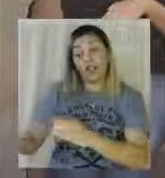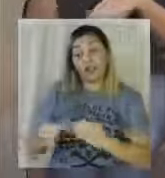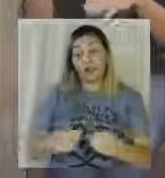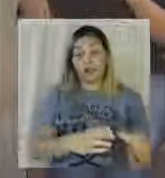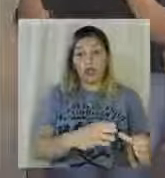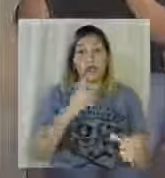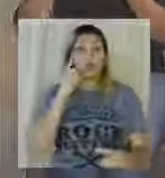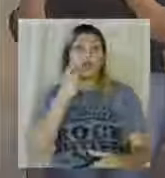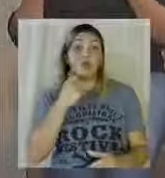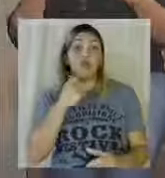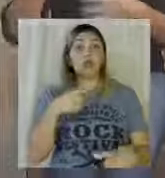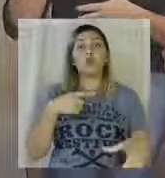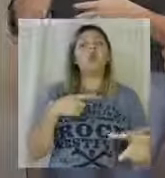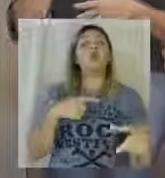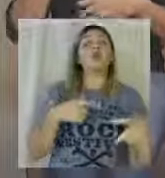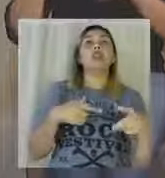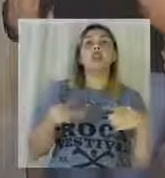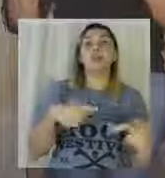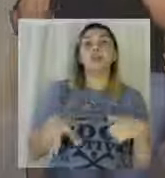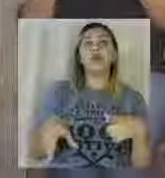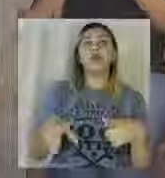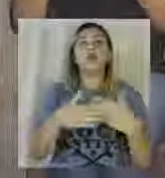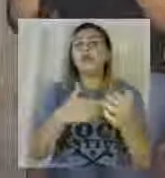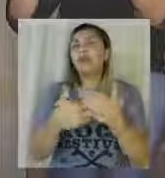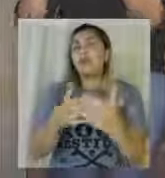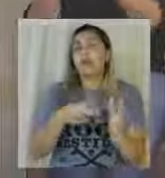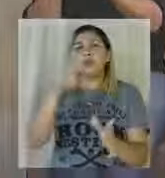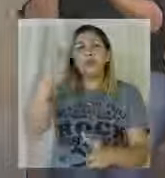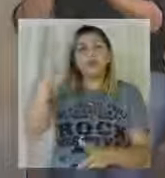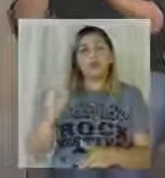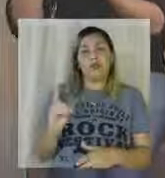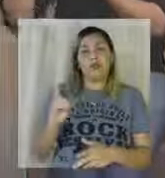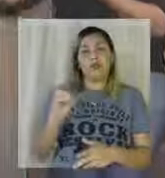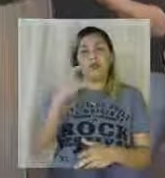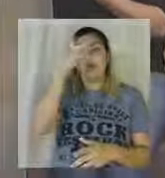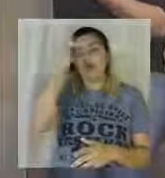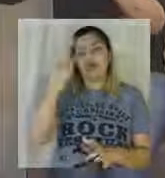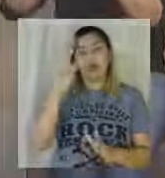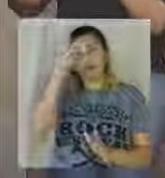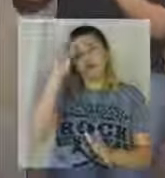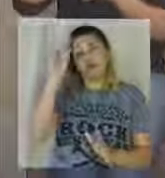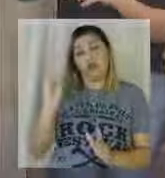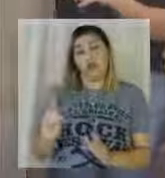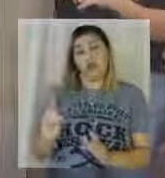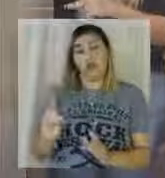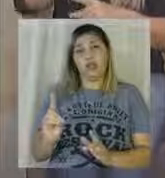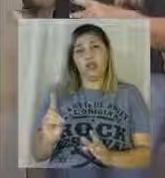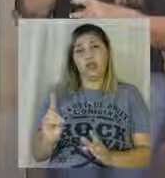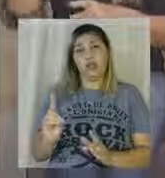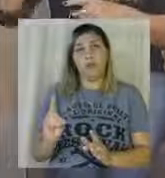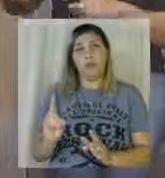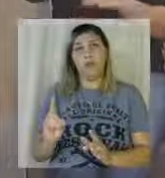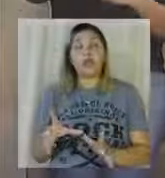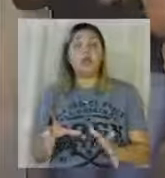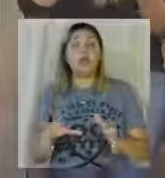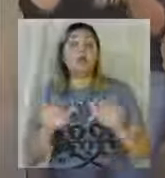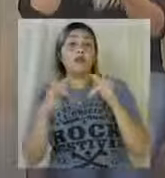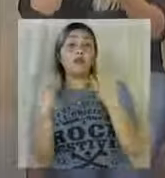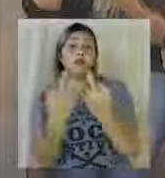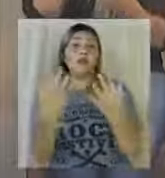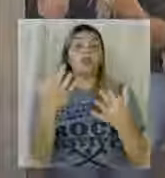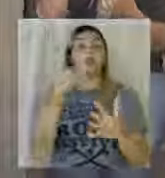ele criança ou qualquer outro deficiente. Ele tem esse desejo. E a família, a mãe, o